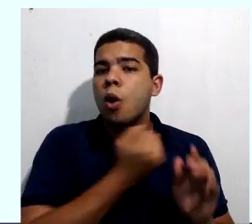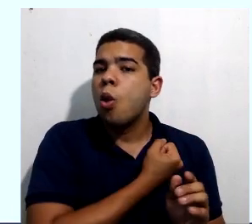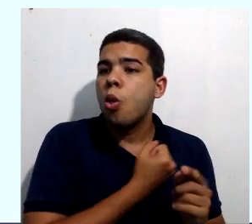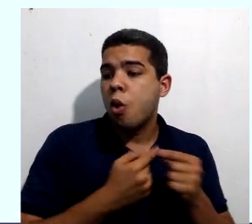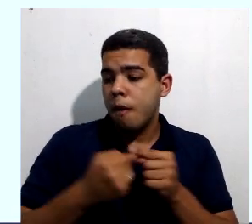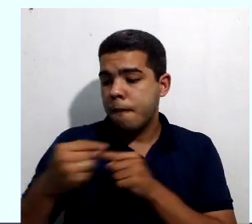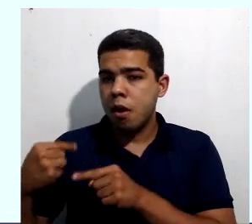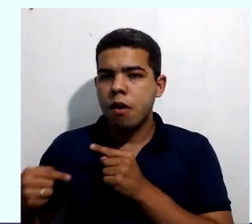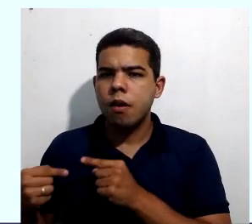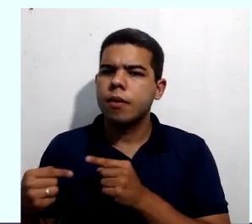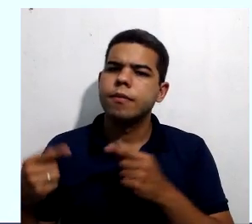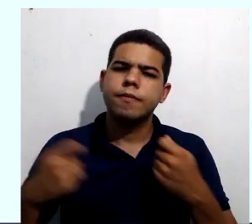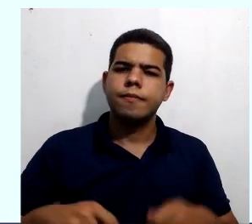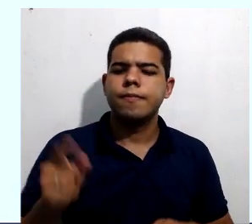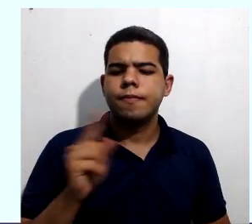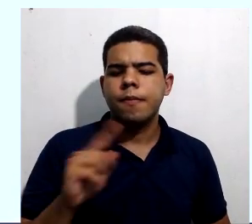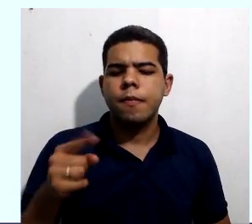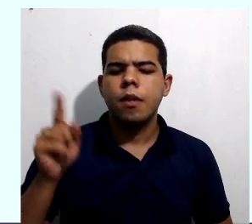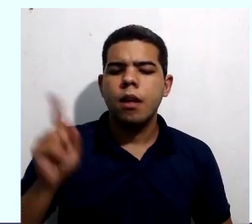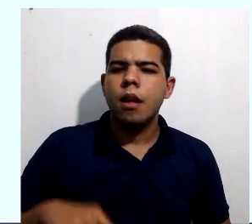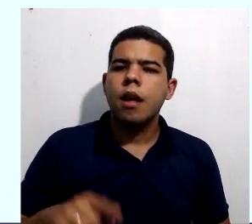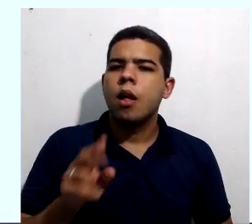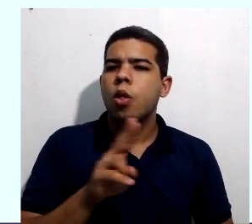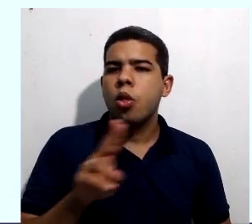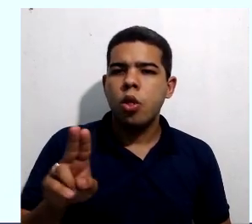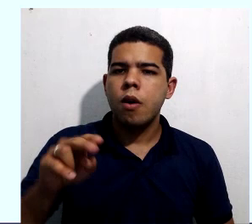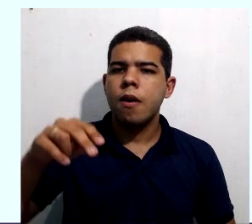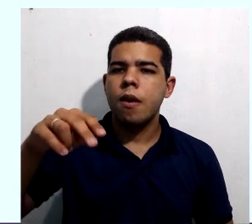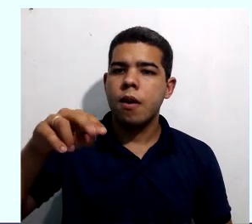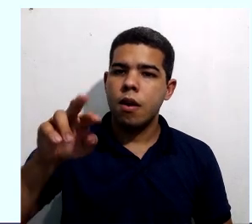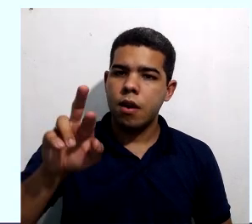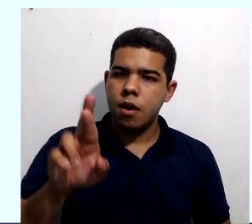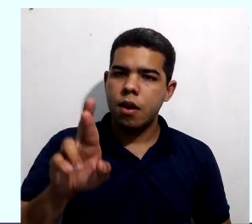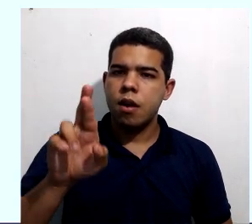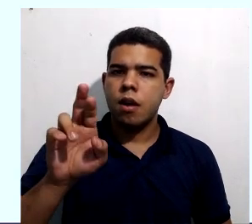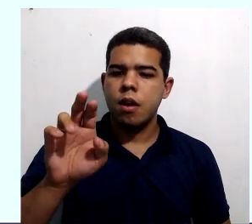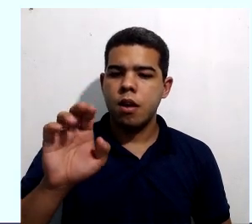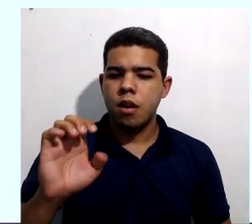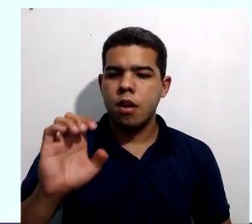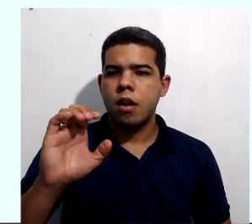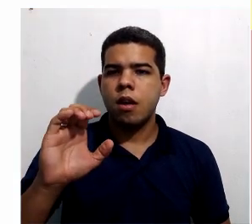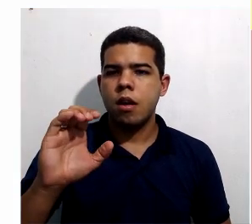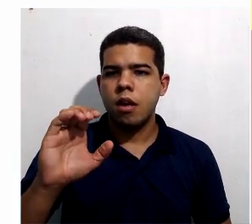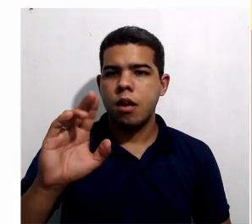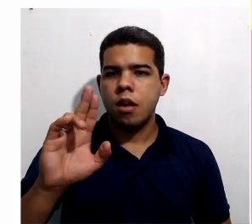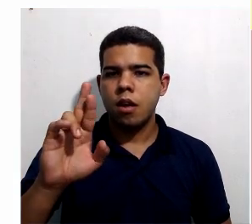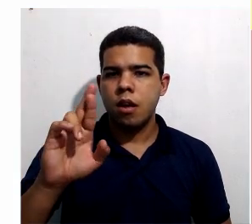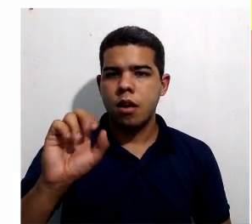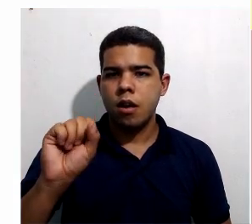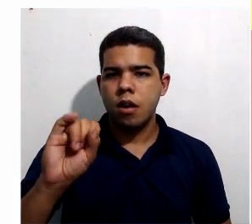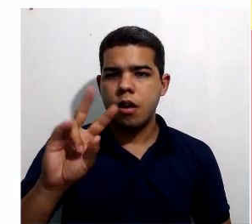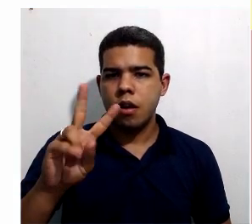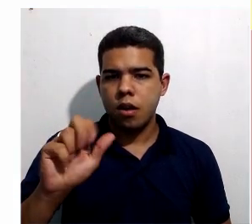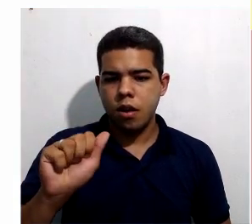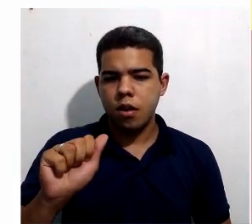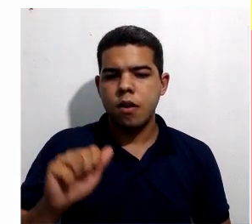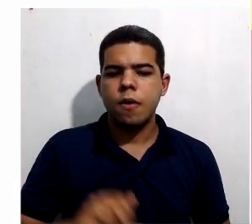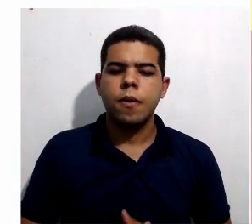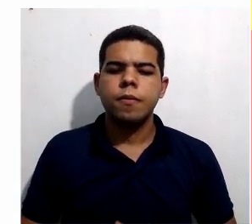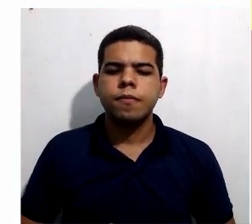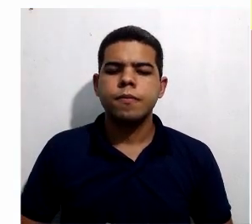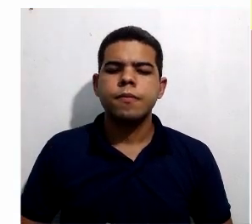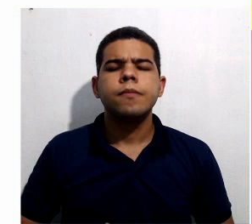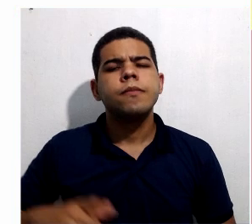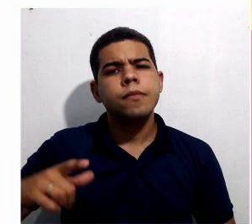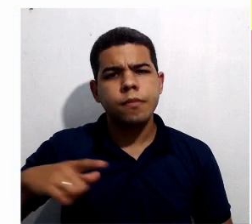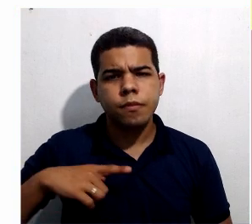do anterior. Então, essa sequência é chamada de uma sequência recursiva. Na tentativa de encontrarmos